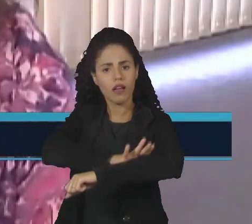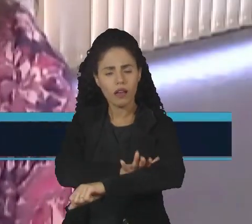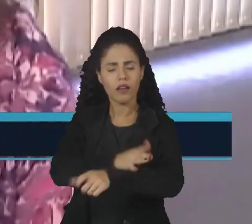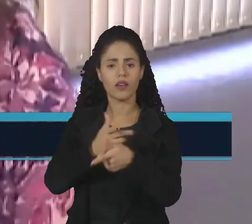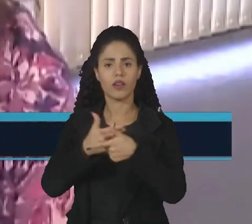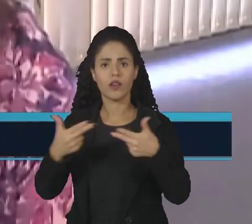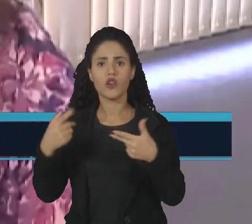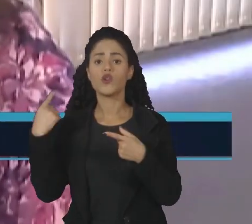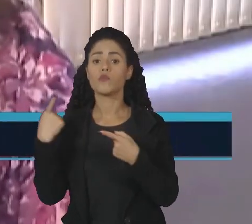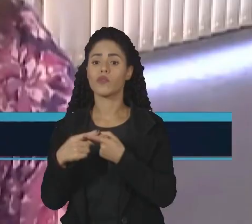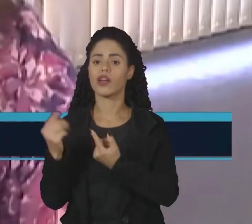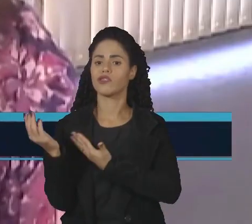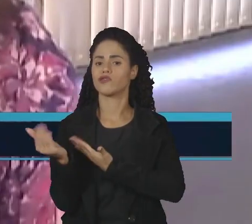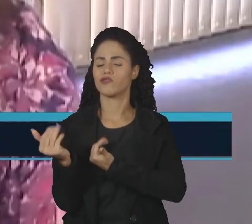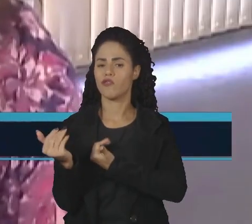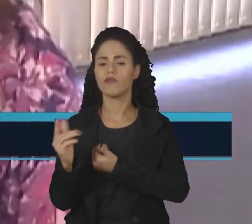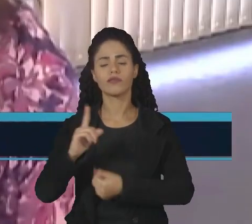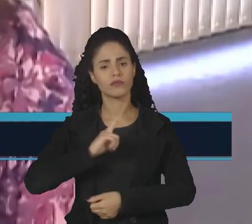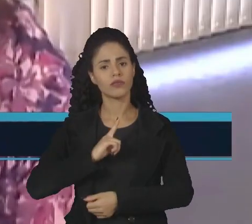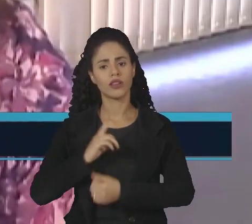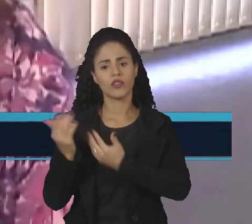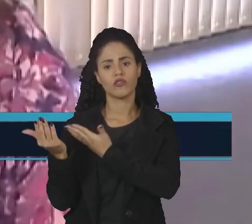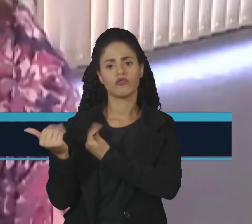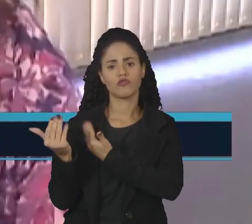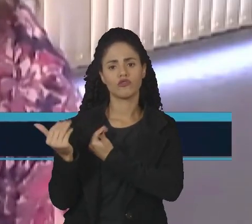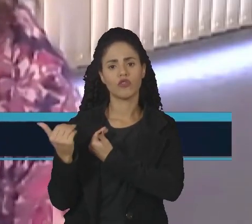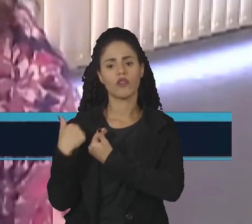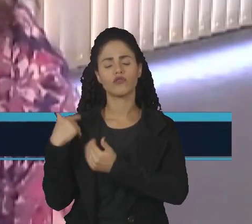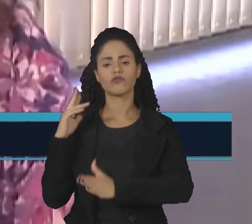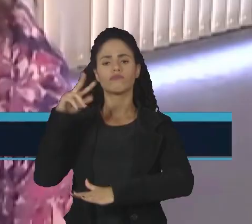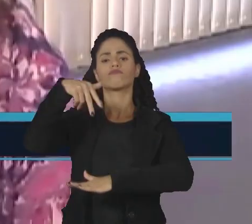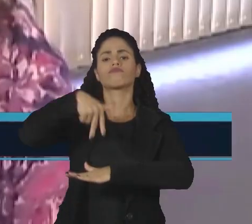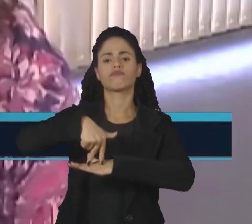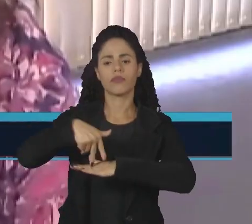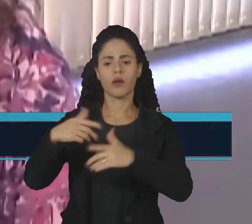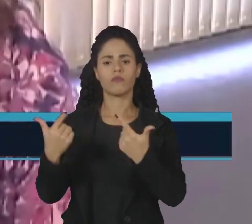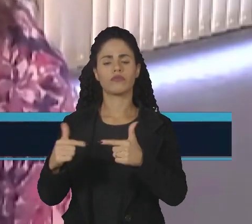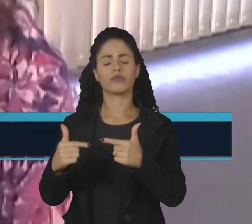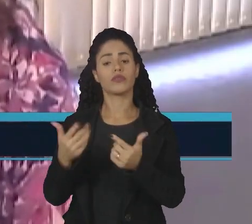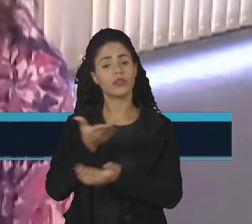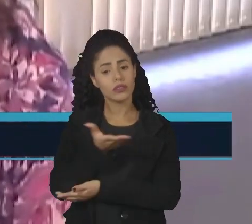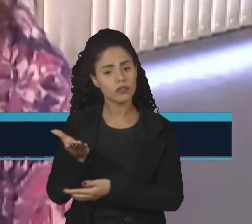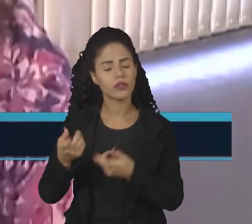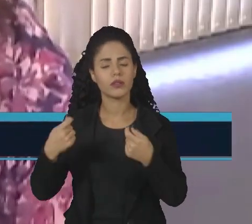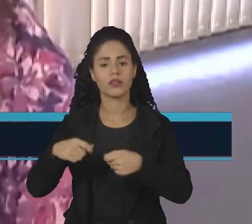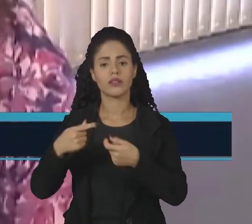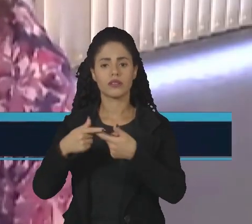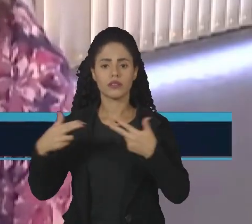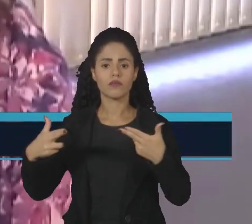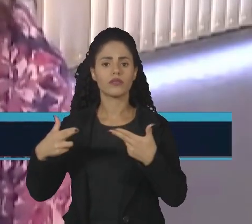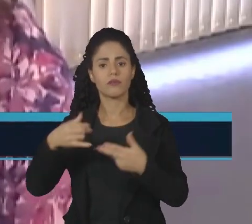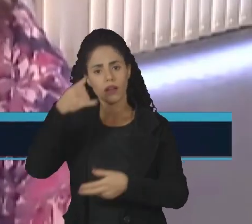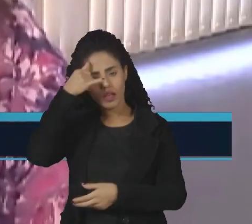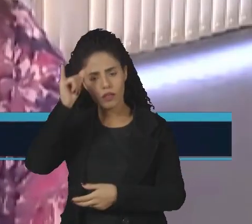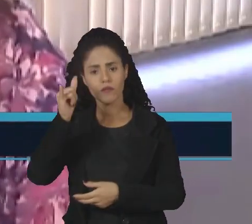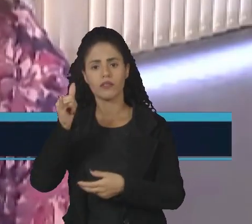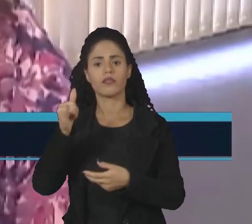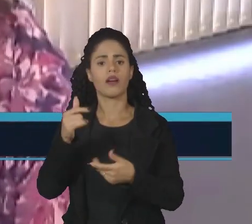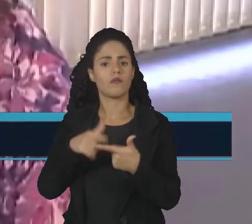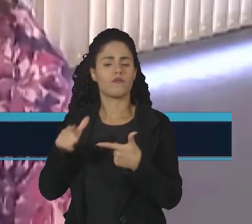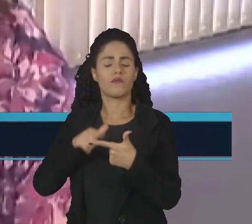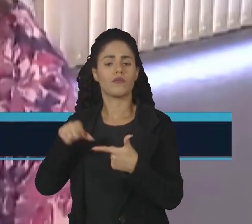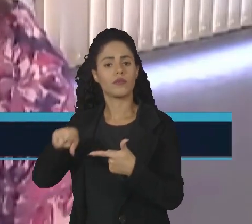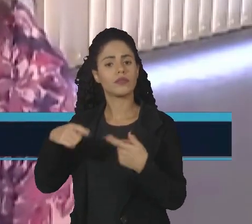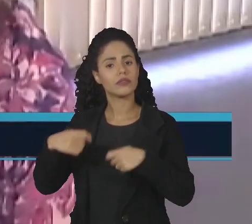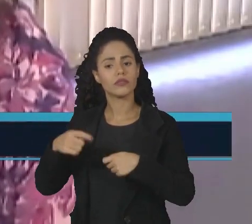temos jovens muito presentes, em que estas questões estão bem presentes, e isso é importante para